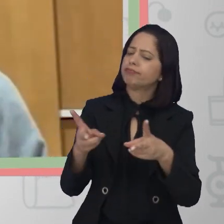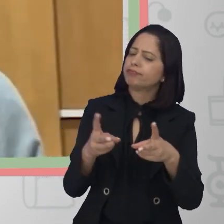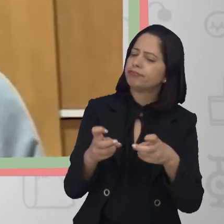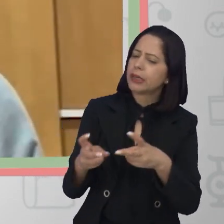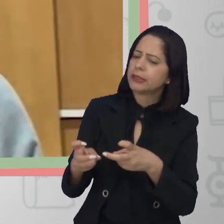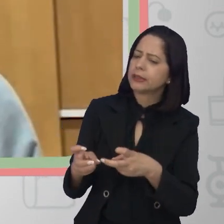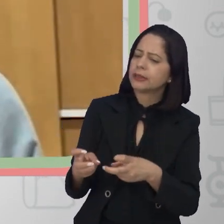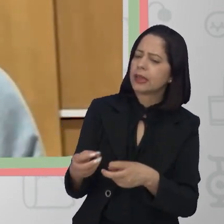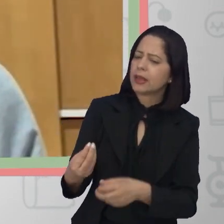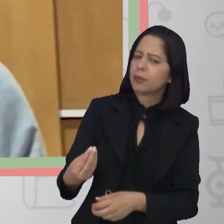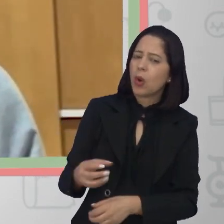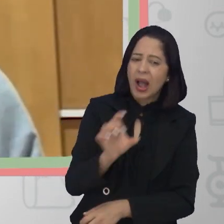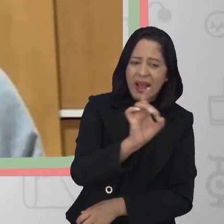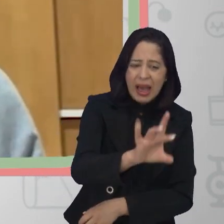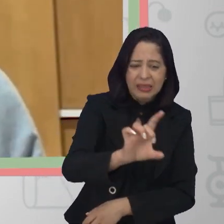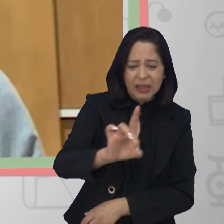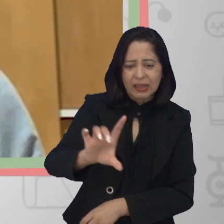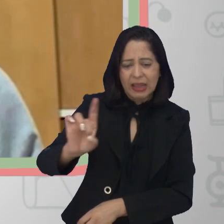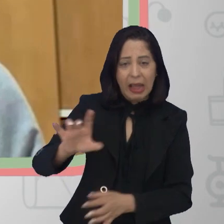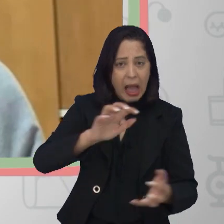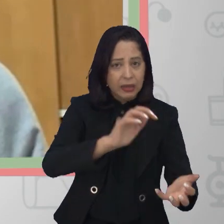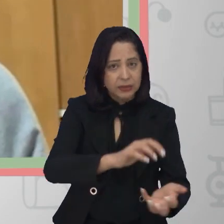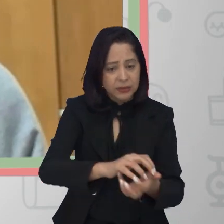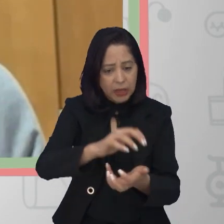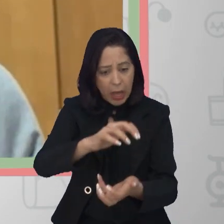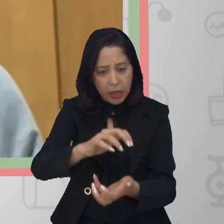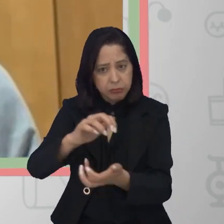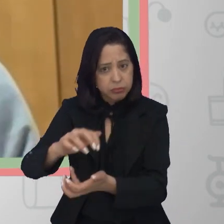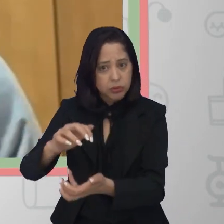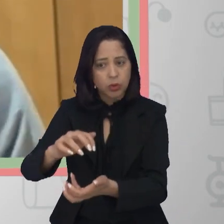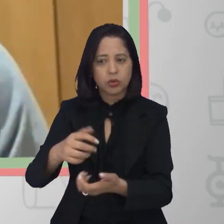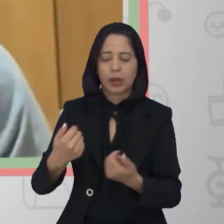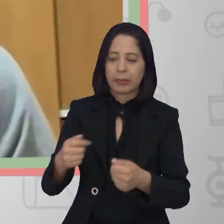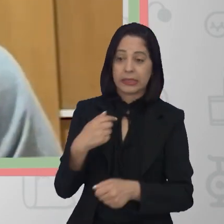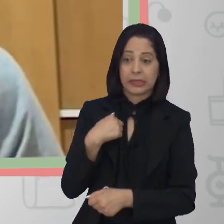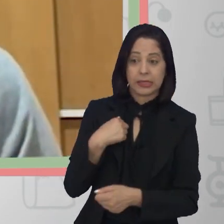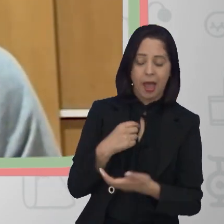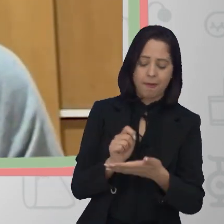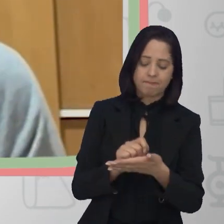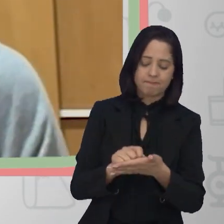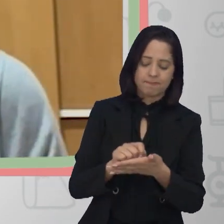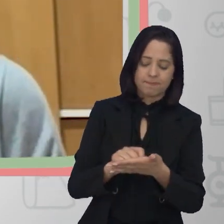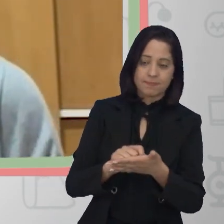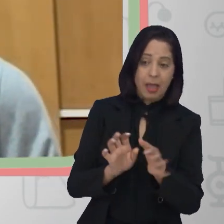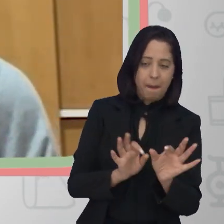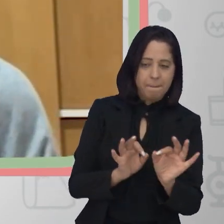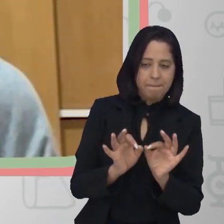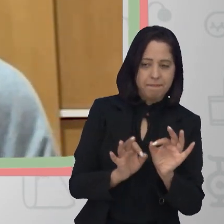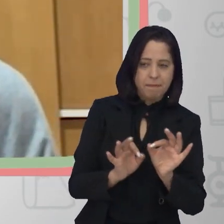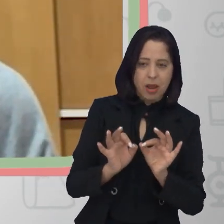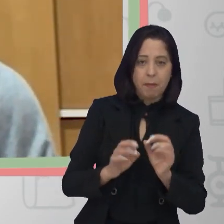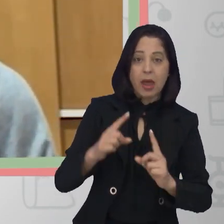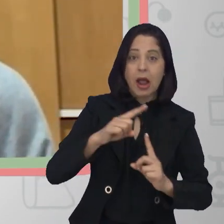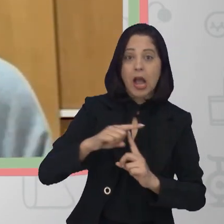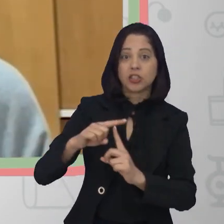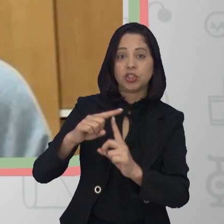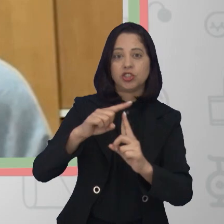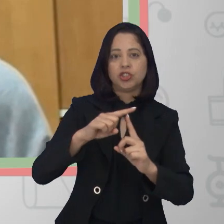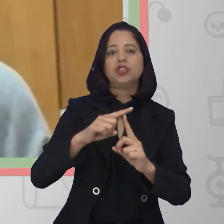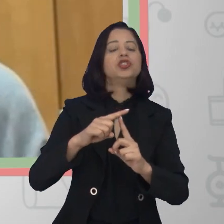de cada idoso, a gente faz um planejamento em cima não só do